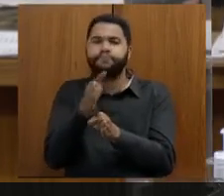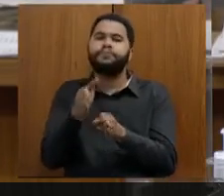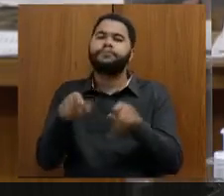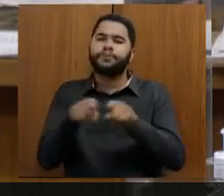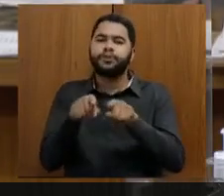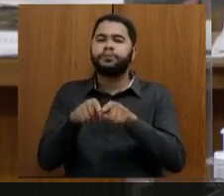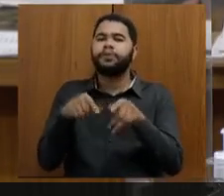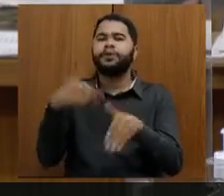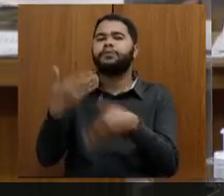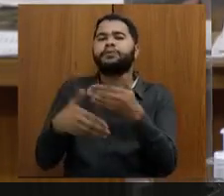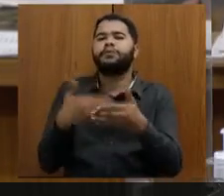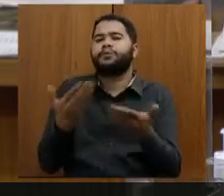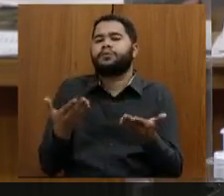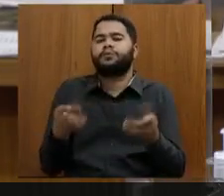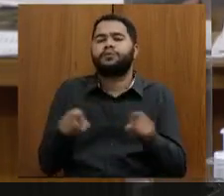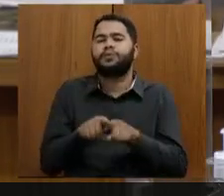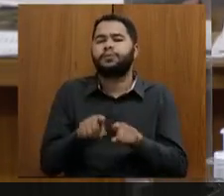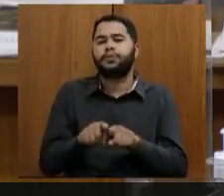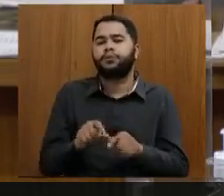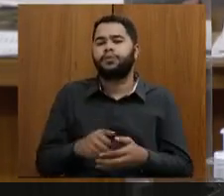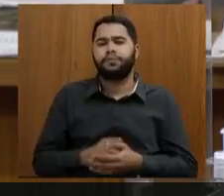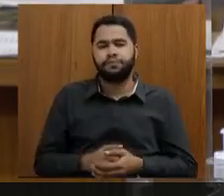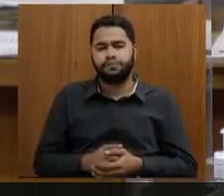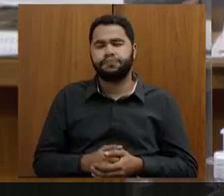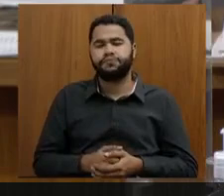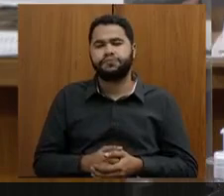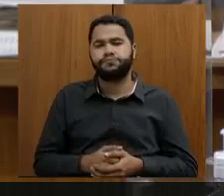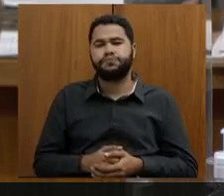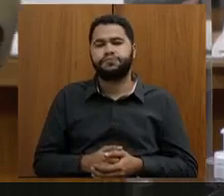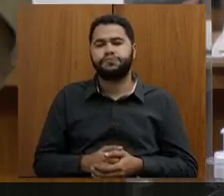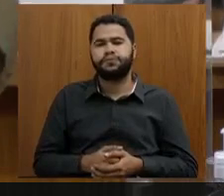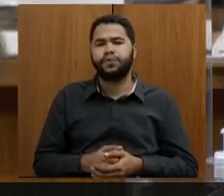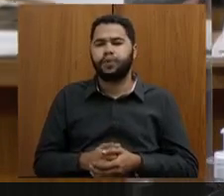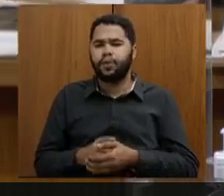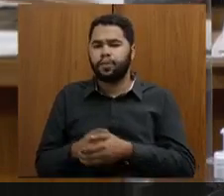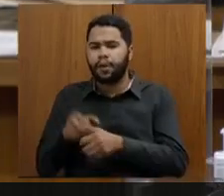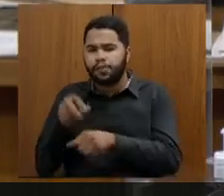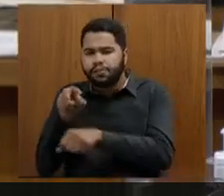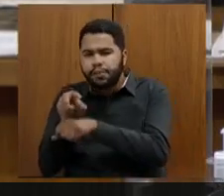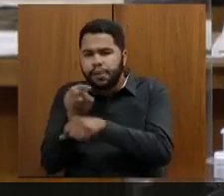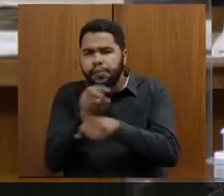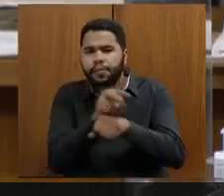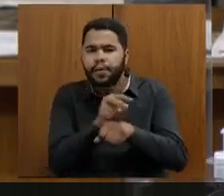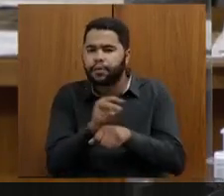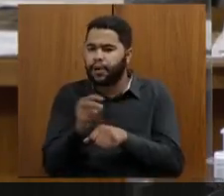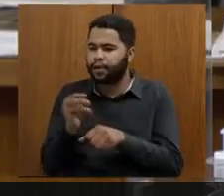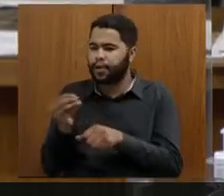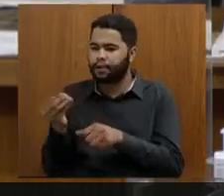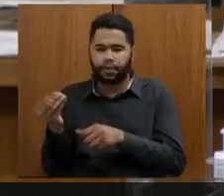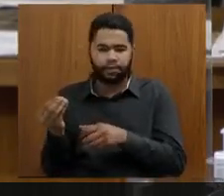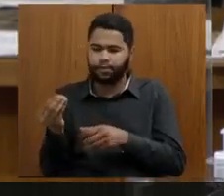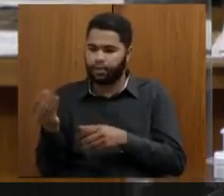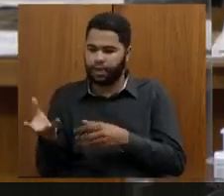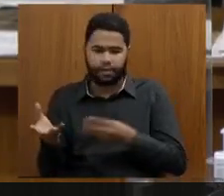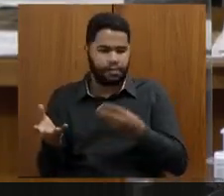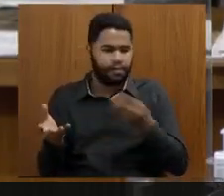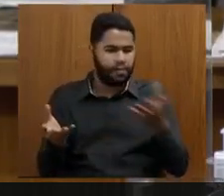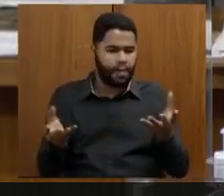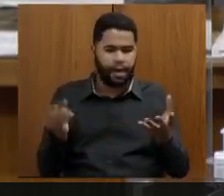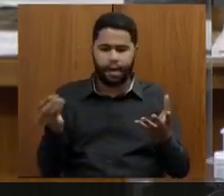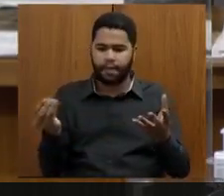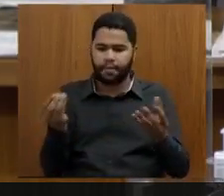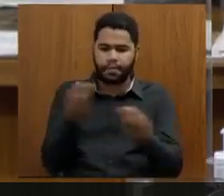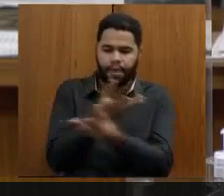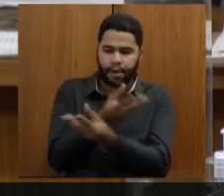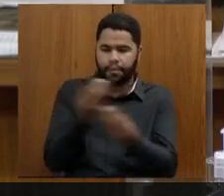avançamos bastante é como se fosse uma uma monitoria de um passa para outro então o que que acontece E